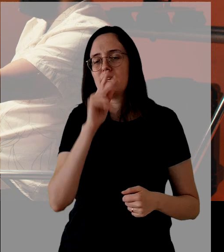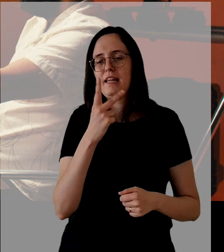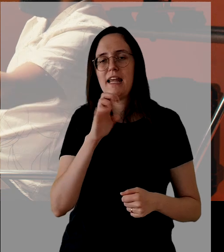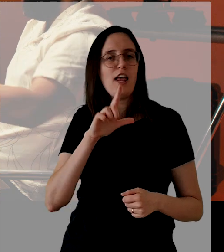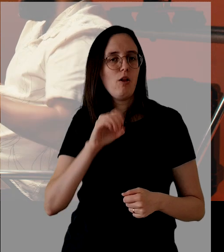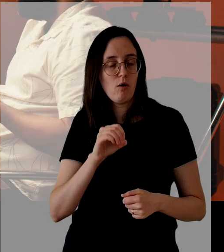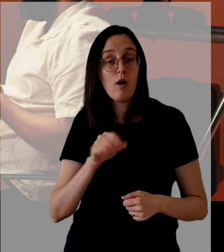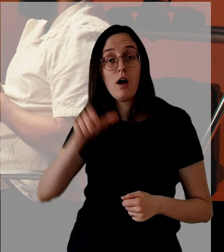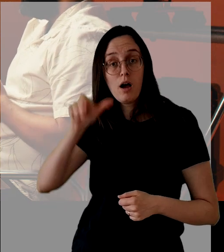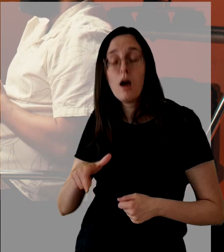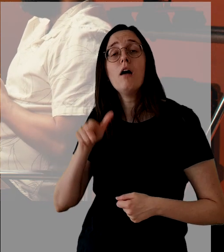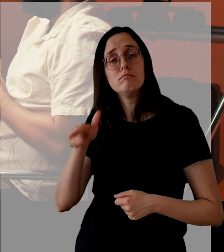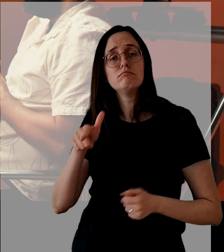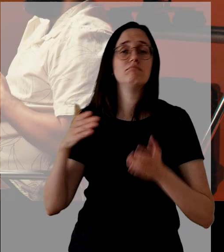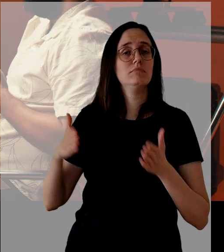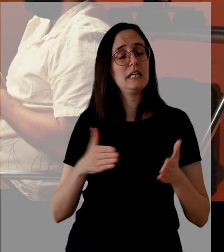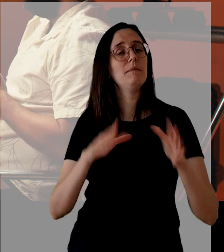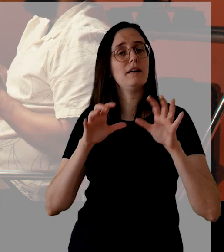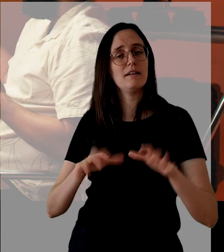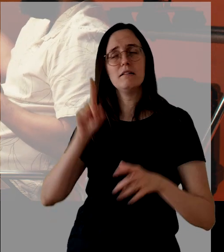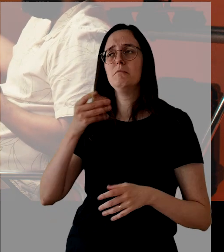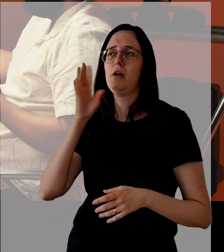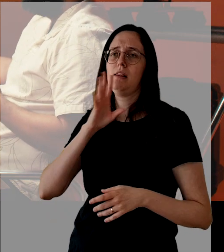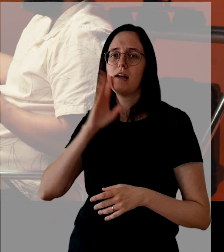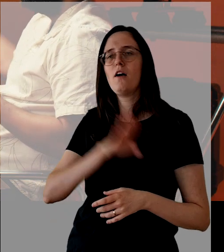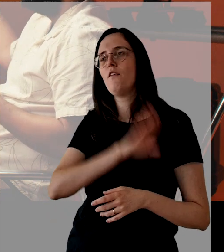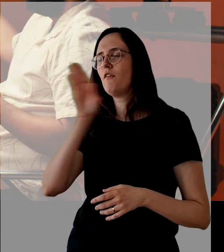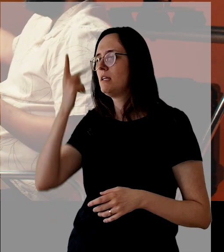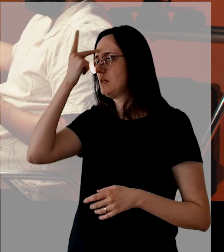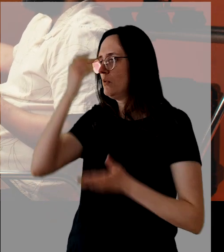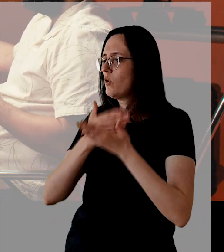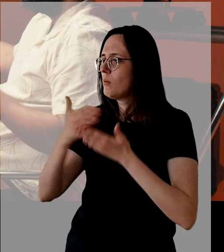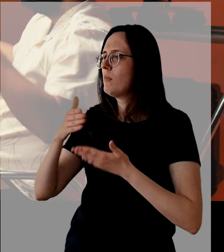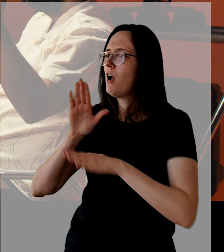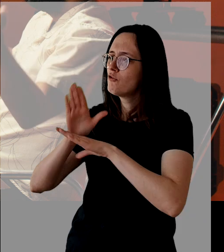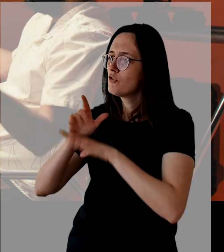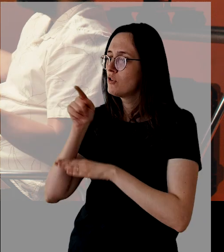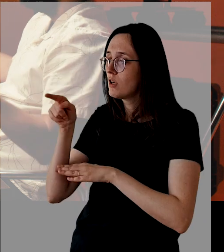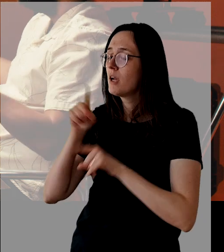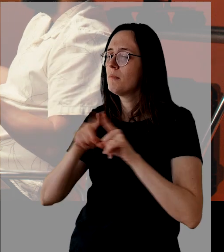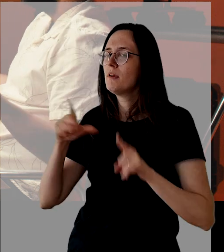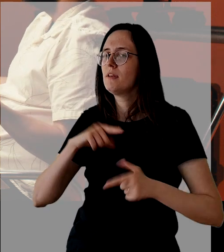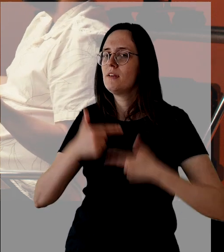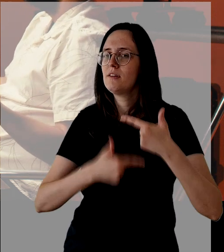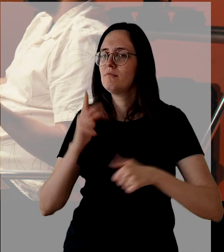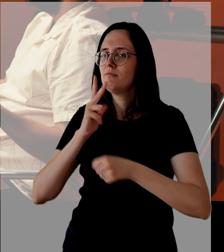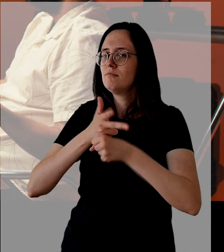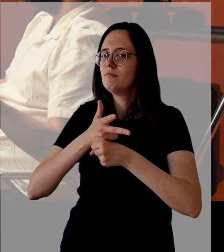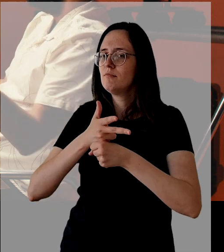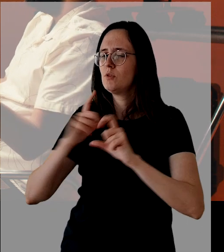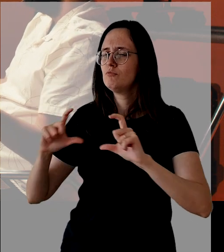Passos. A Elo Passos fez esse caminho, um caminho que foi muito legal. Ela foi para São Paulo, começou a trabalhar como assistente lá, mas tinha um trabalho de